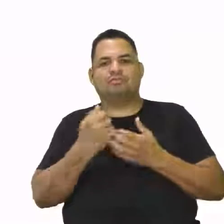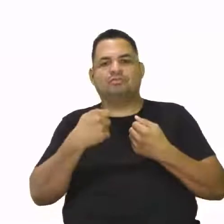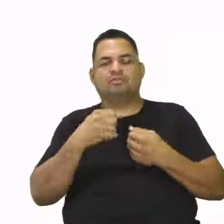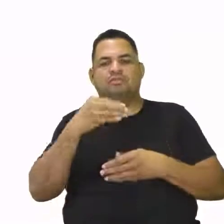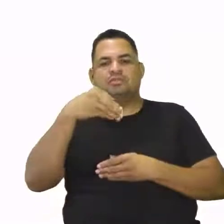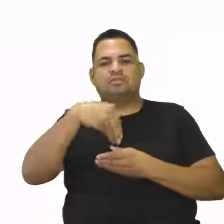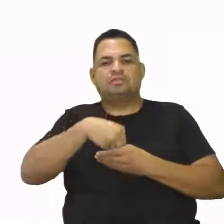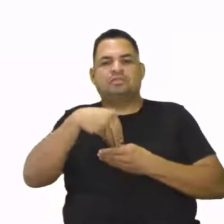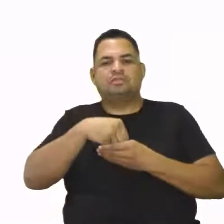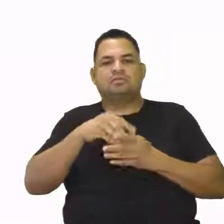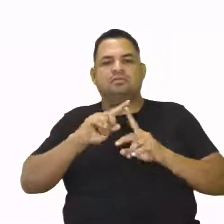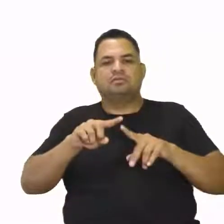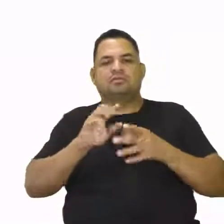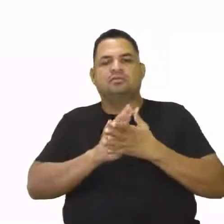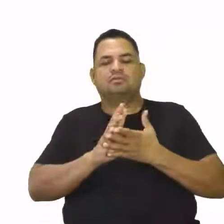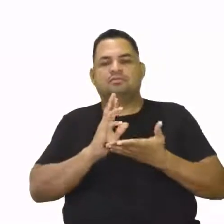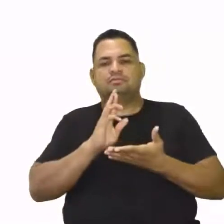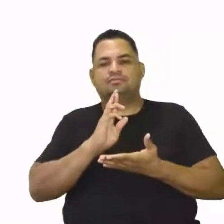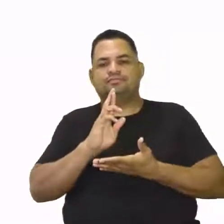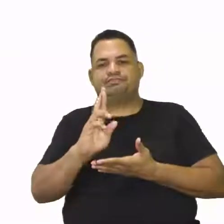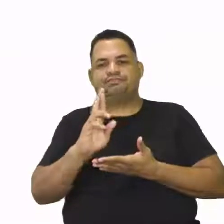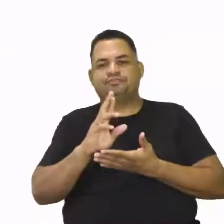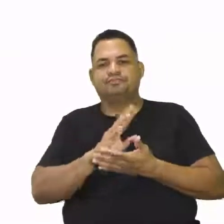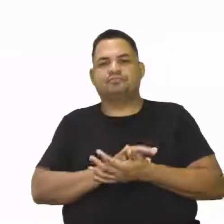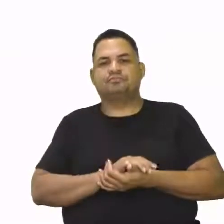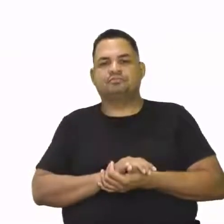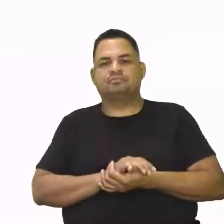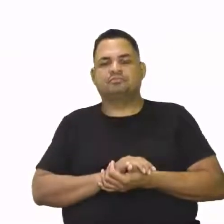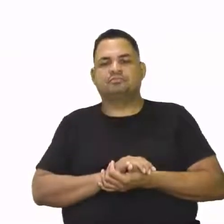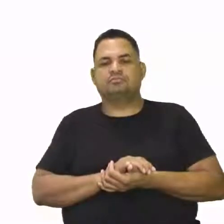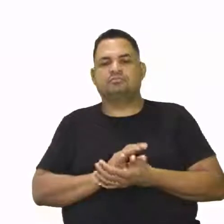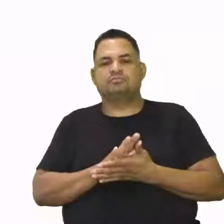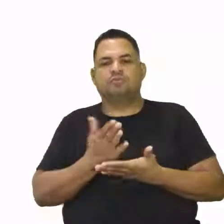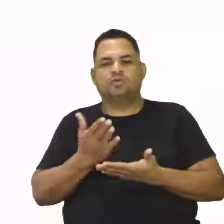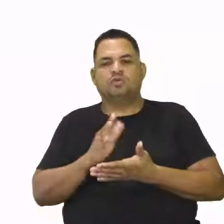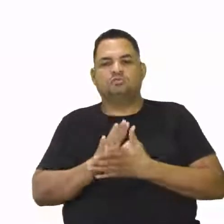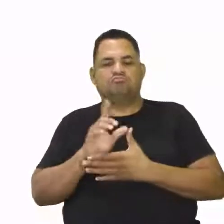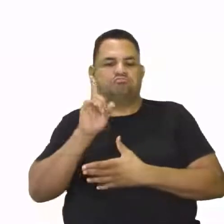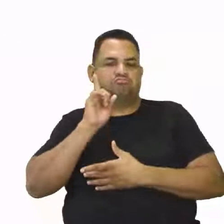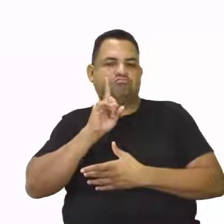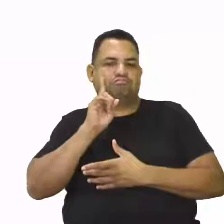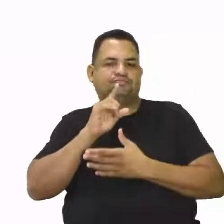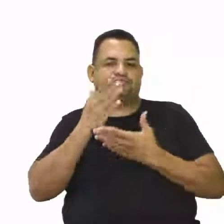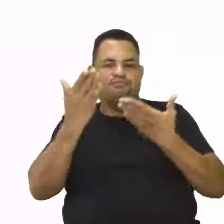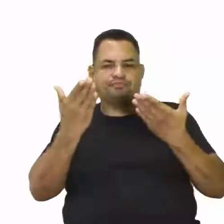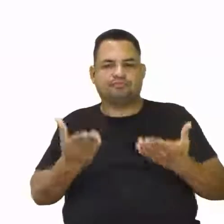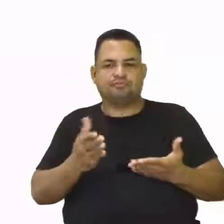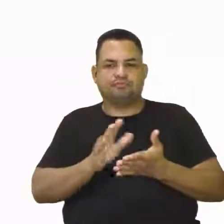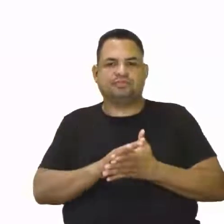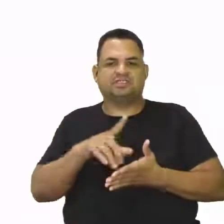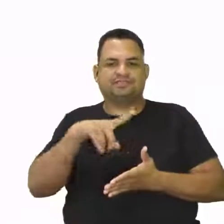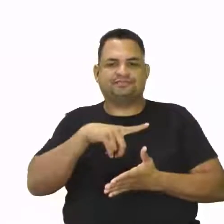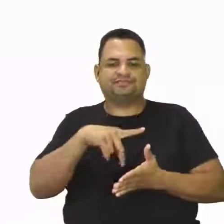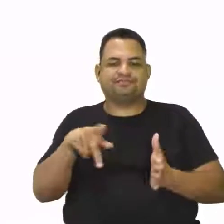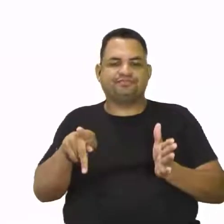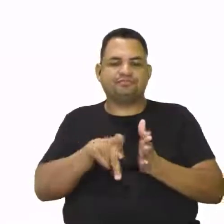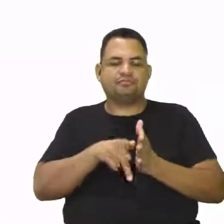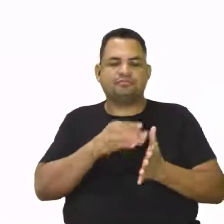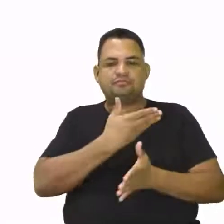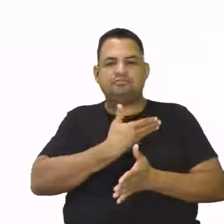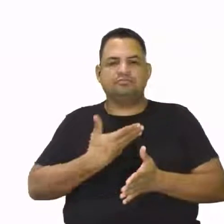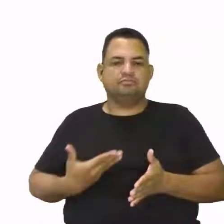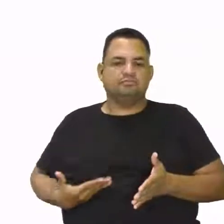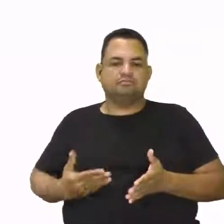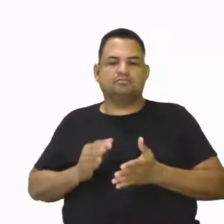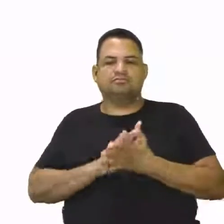mas só que eles respondem ali como Estados Unidos. E eles possuem o seu próprio governador, mas o